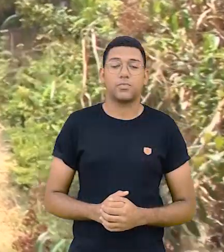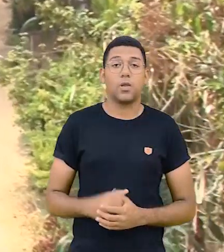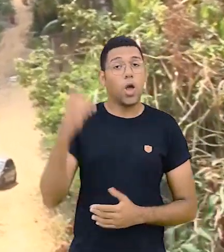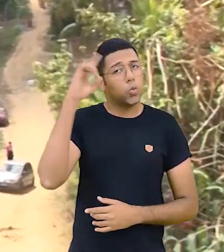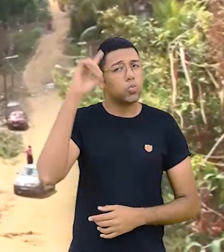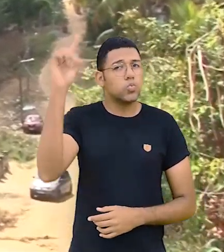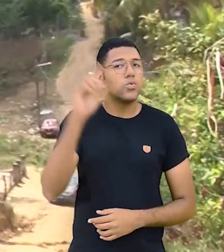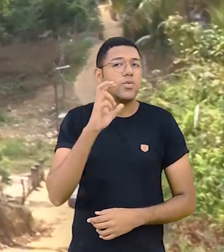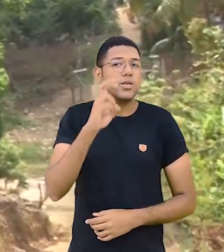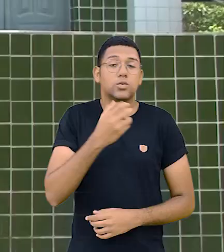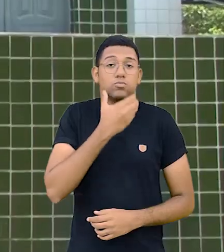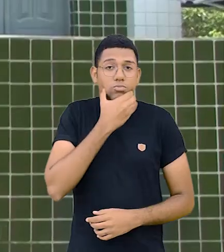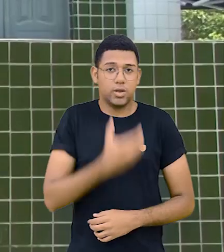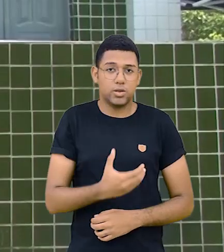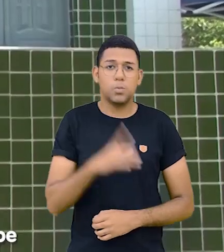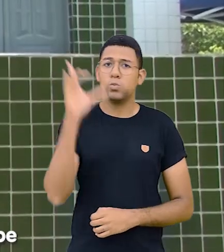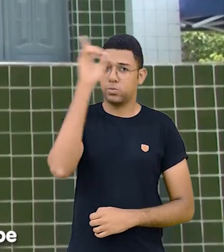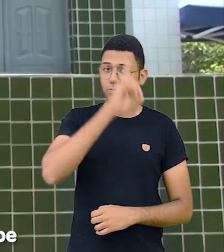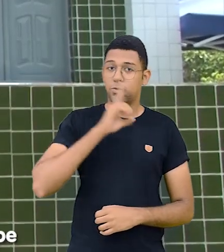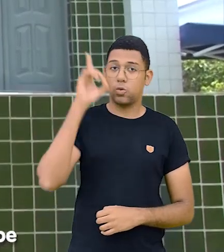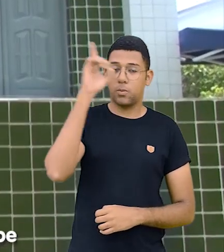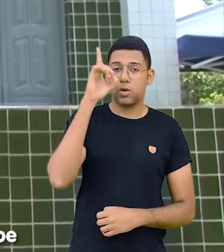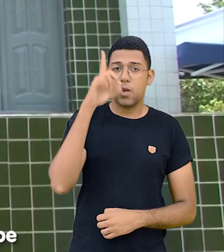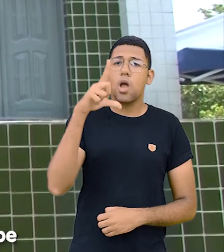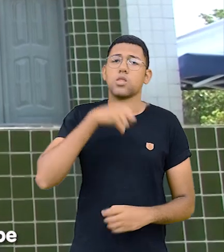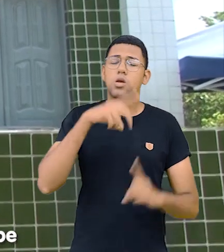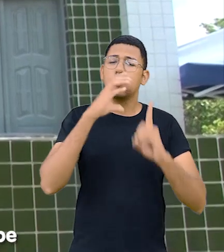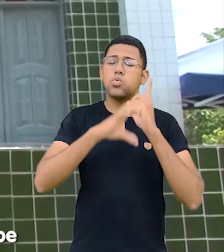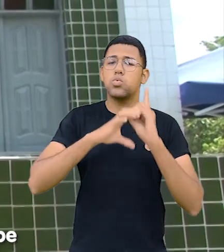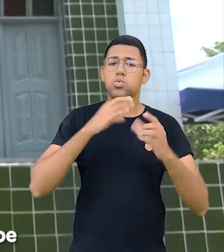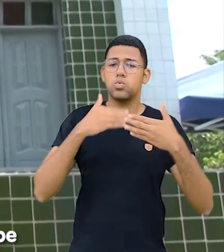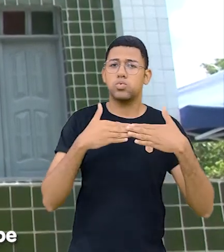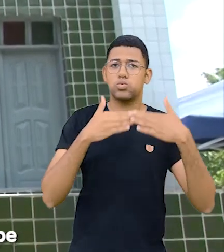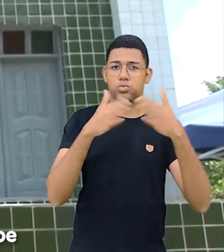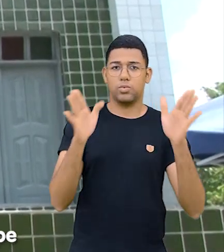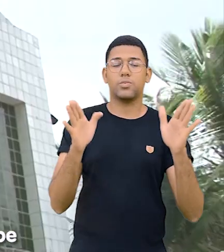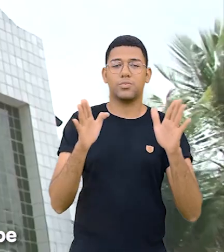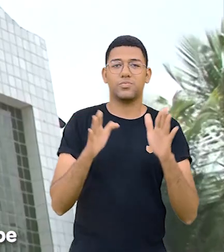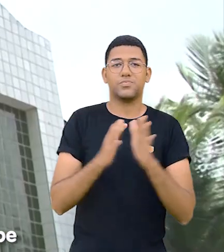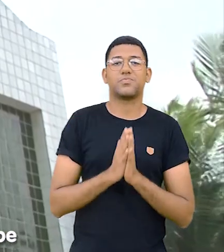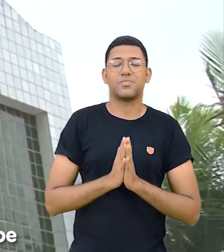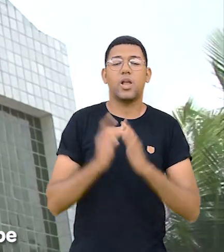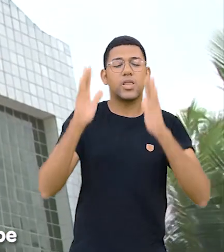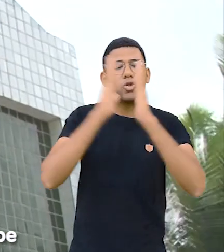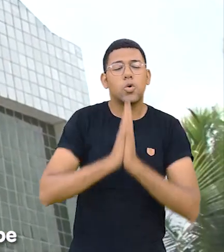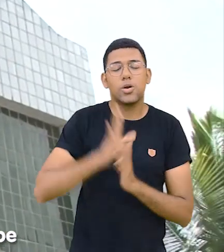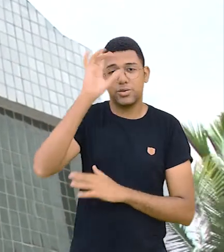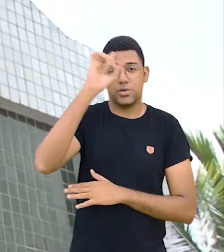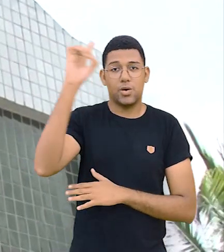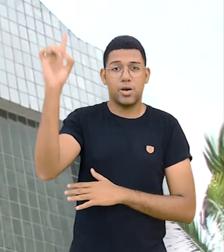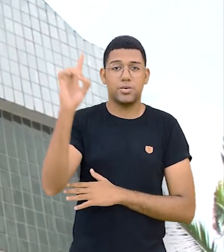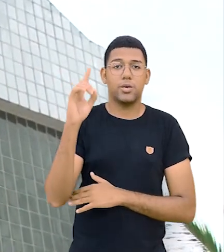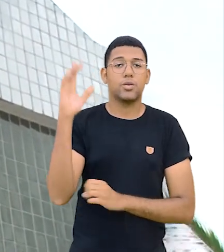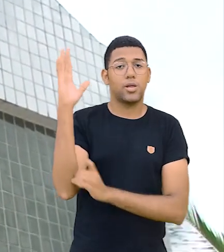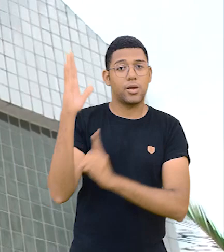No dia 5 de dezembro, domingo, foi inaugurada mais uma Casa de Adoração a Deus da IEADALP.